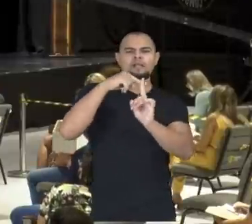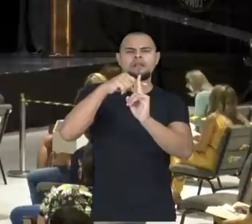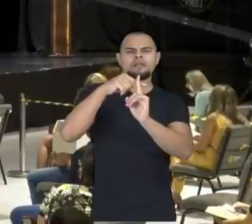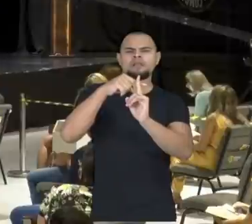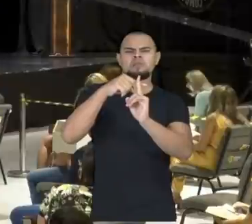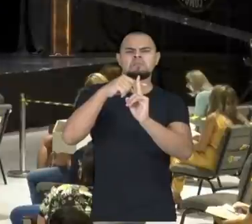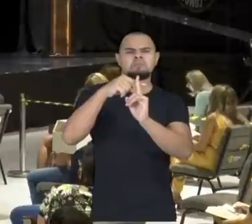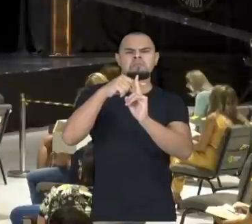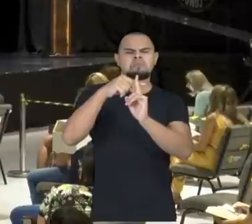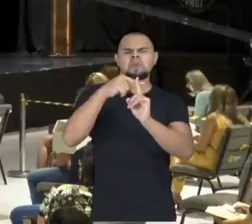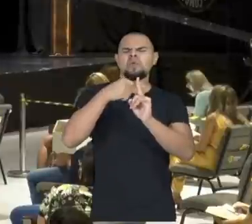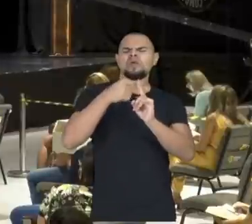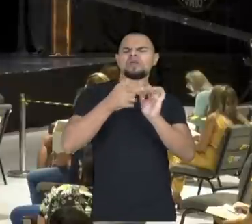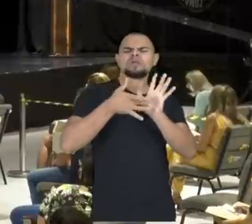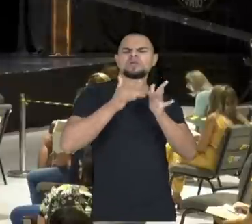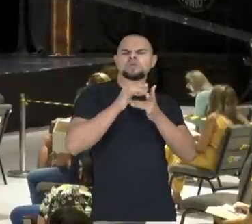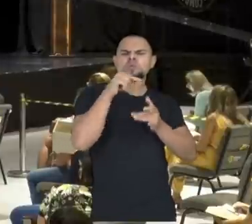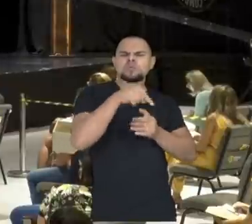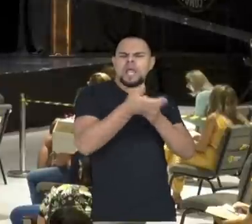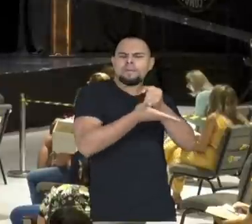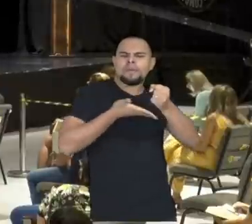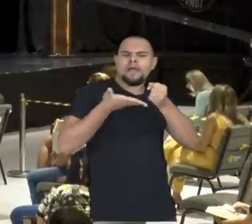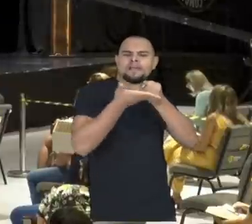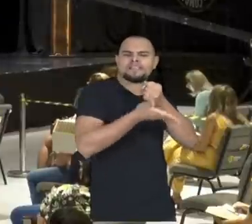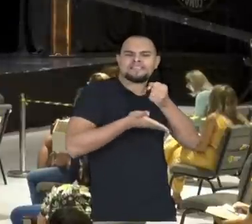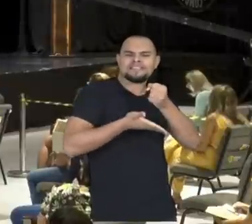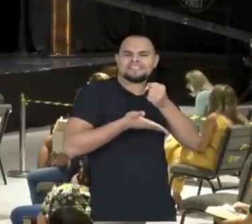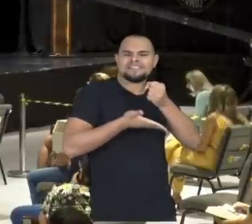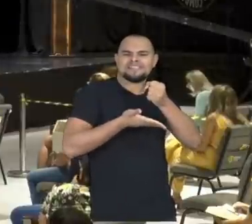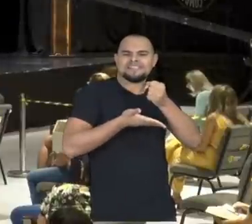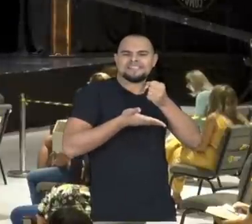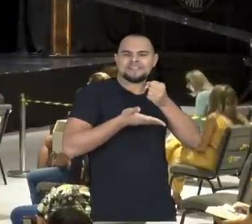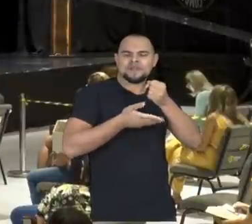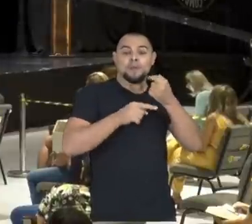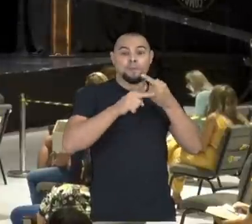Por que Jesus? Porque Ele é